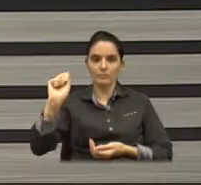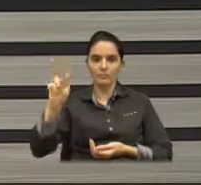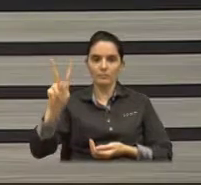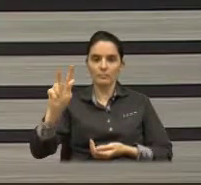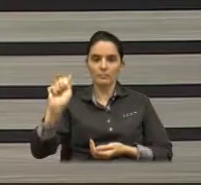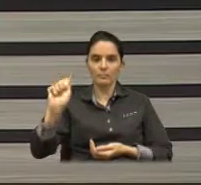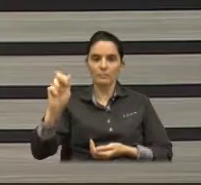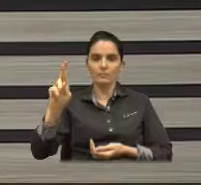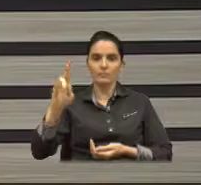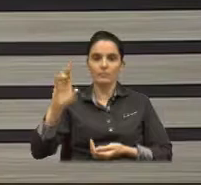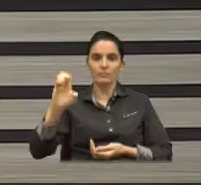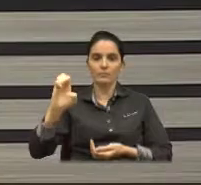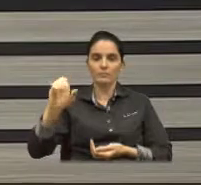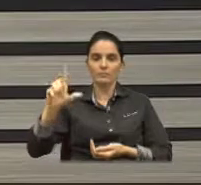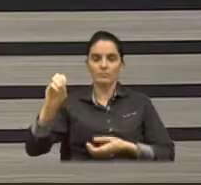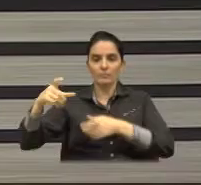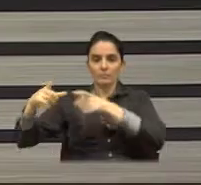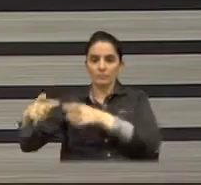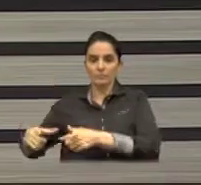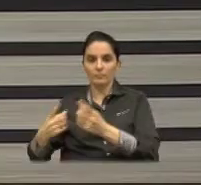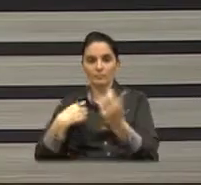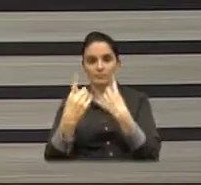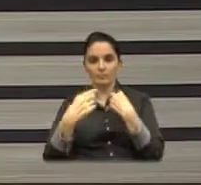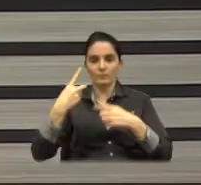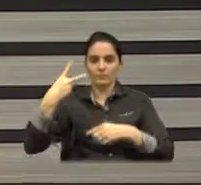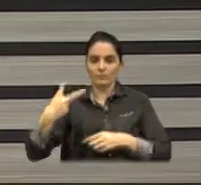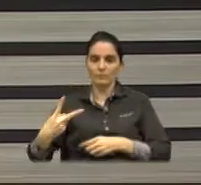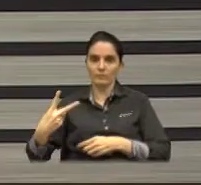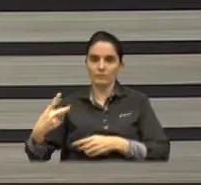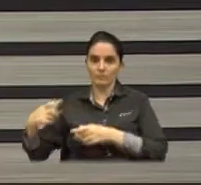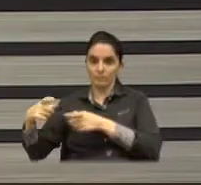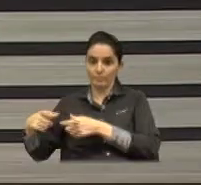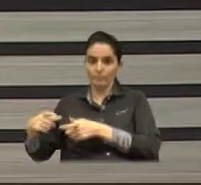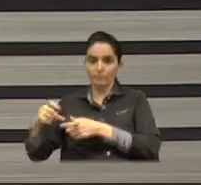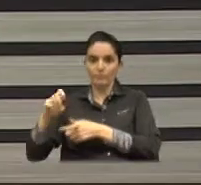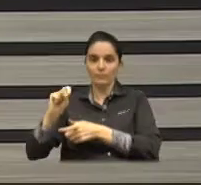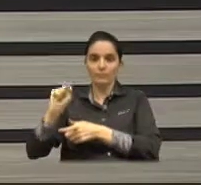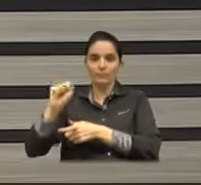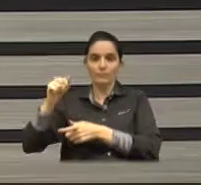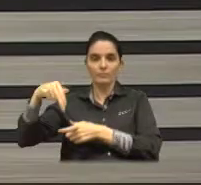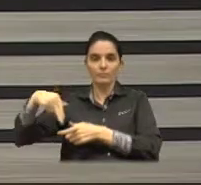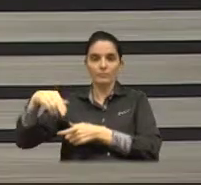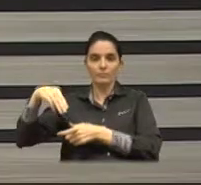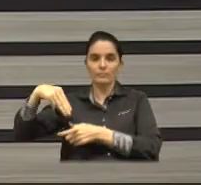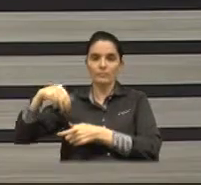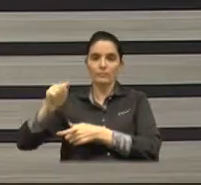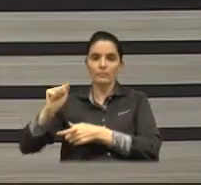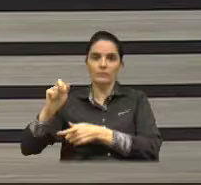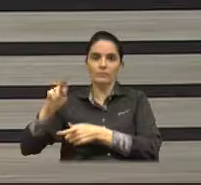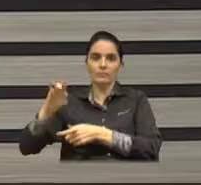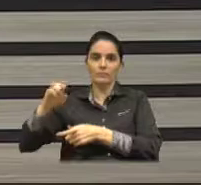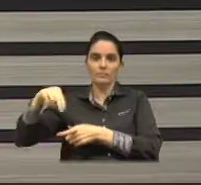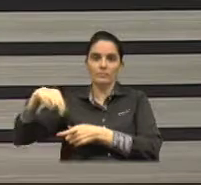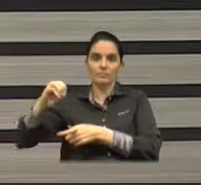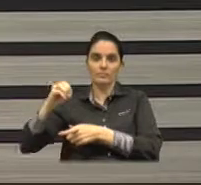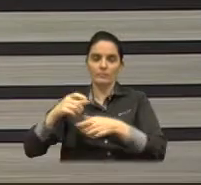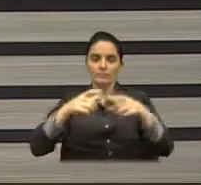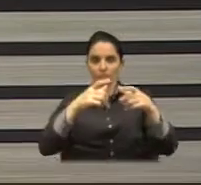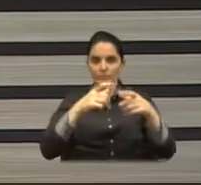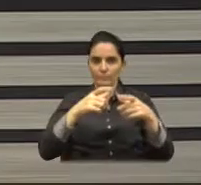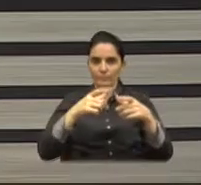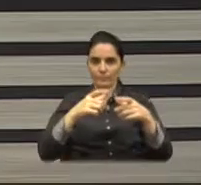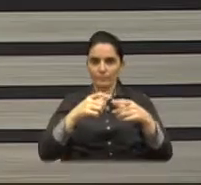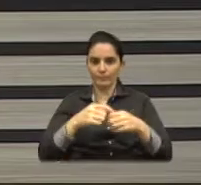Avenida Projetada 2, do bairro residencial São Marino, no município de Limeira. O projeto contém